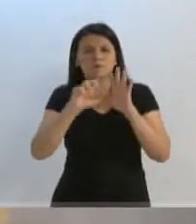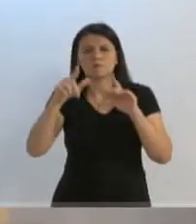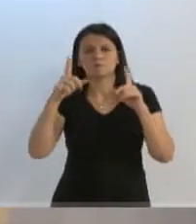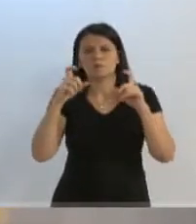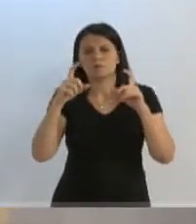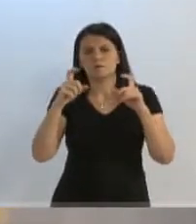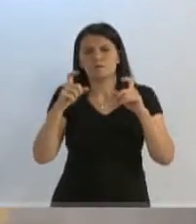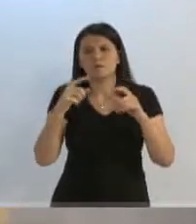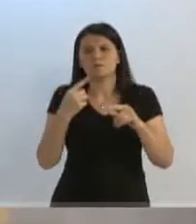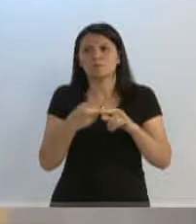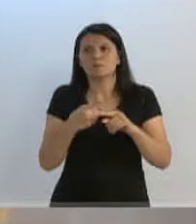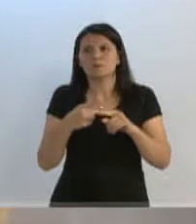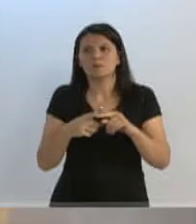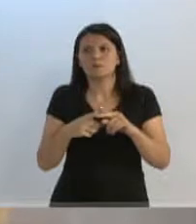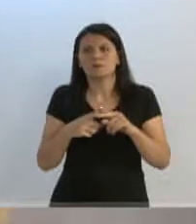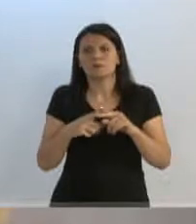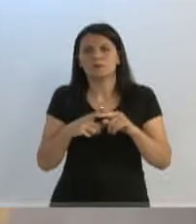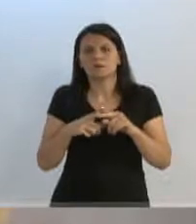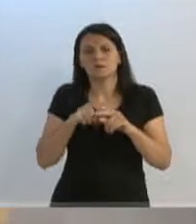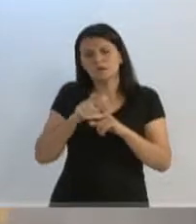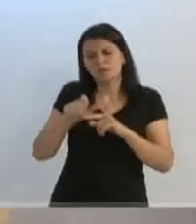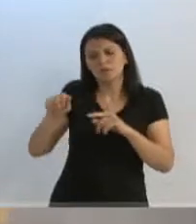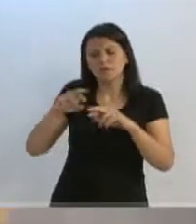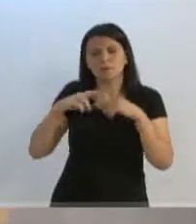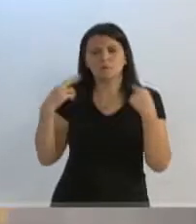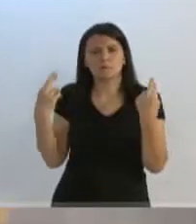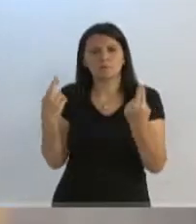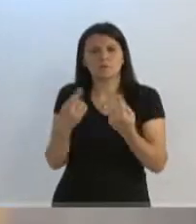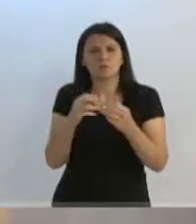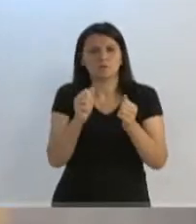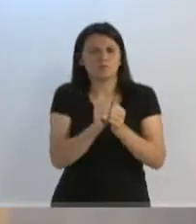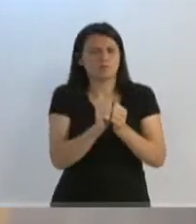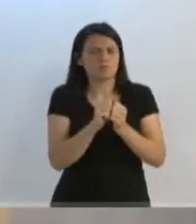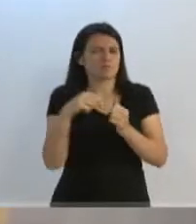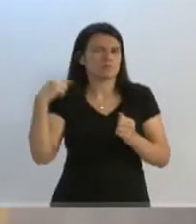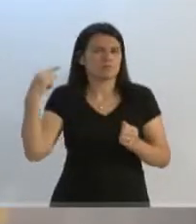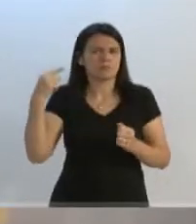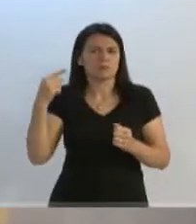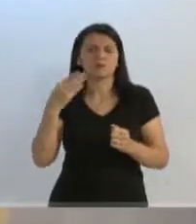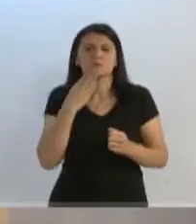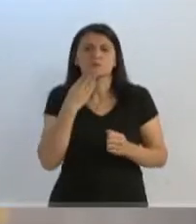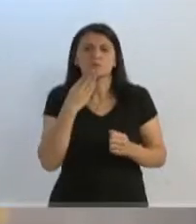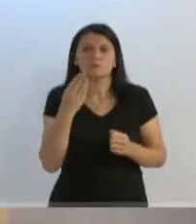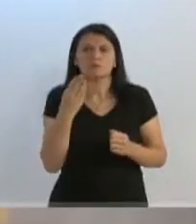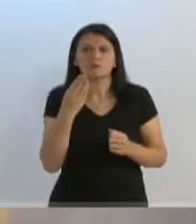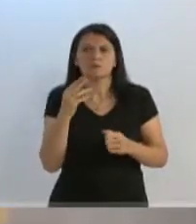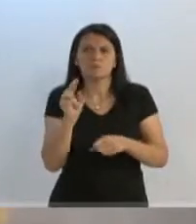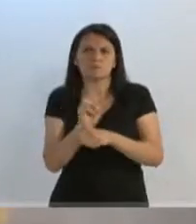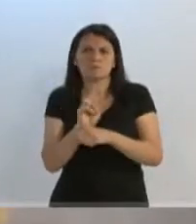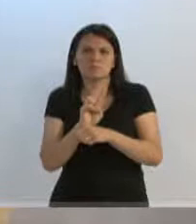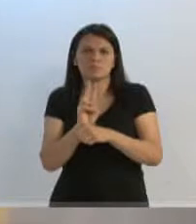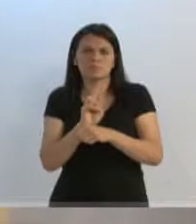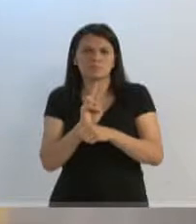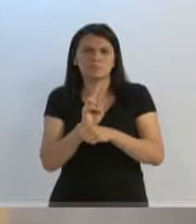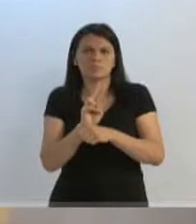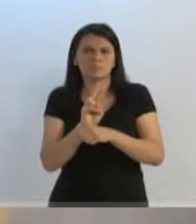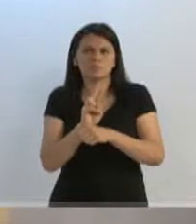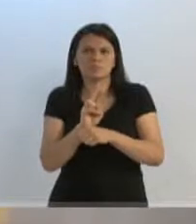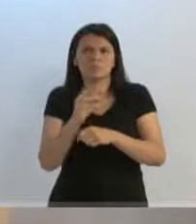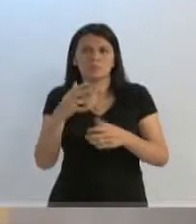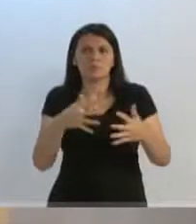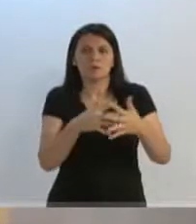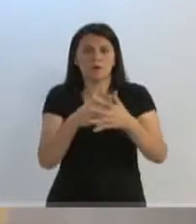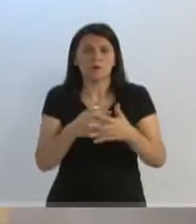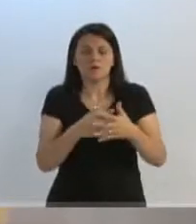porque na saindo da reunião dalli com o deputado ismael nós solicitamos que o fiscal enviasse uma patrola porque os moradores